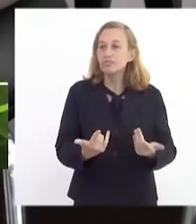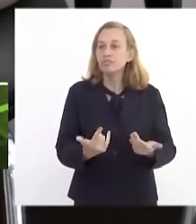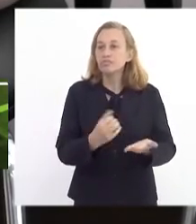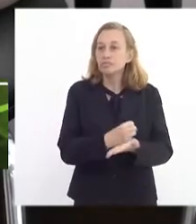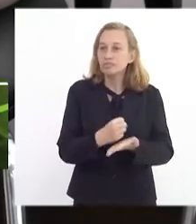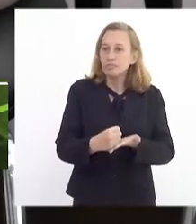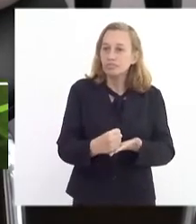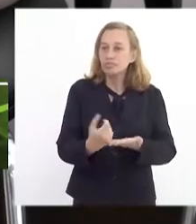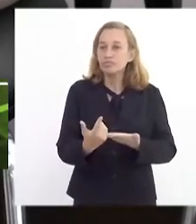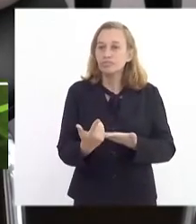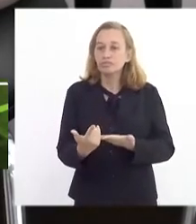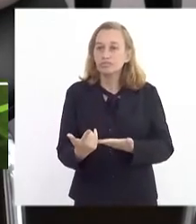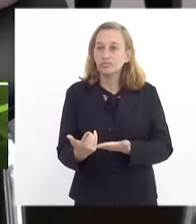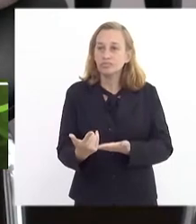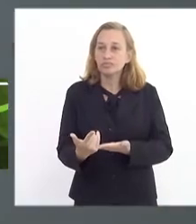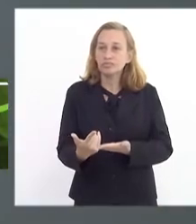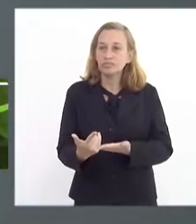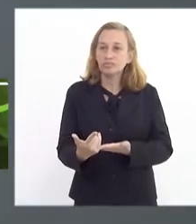contrato a gente